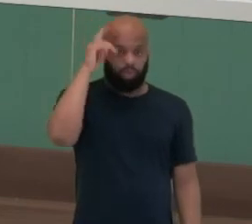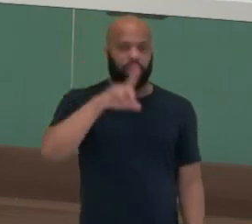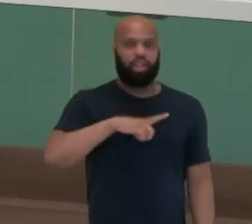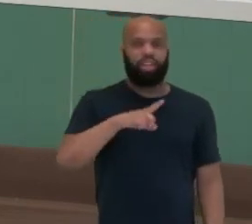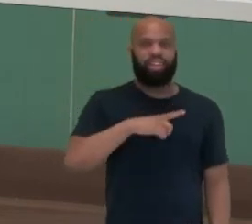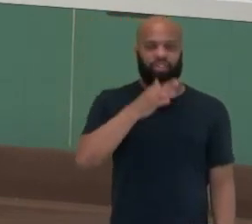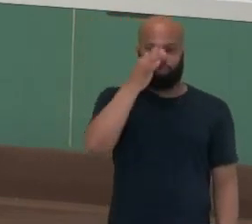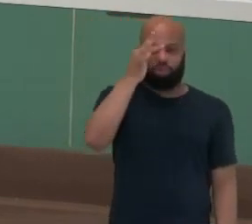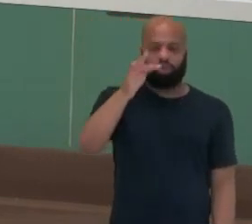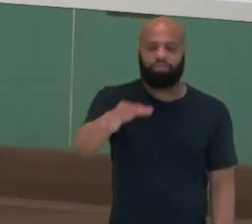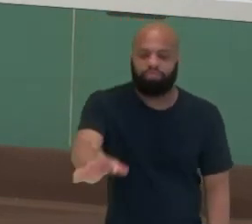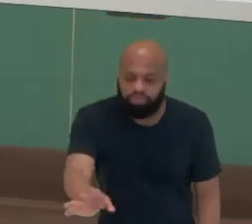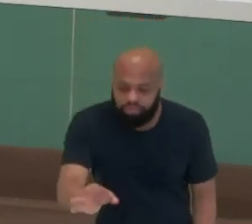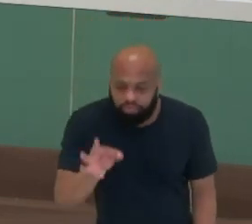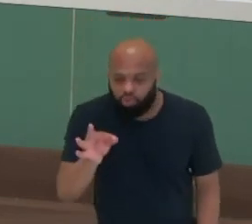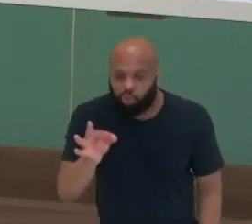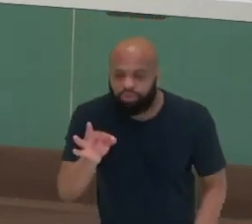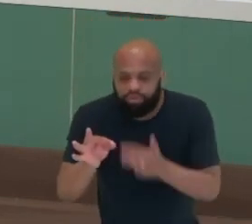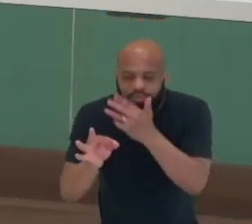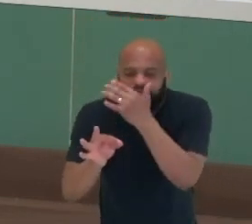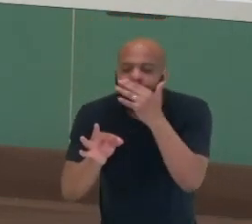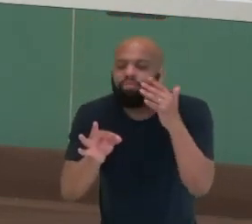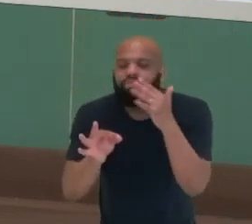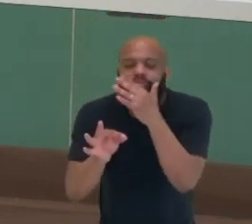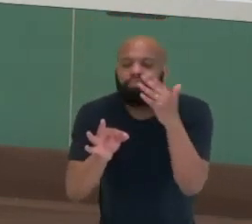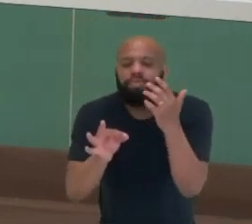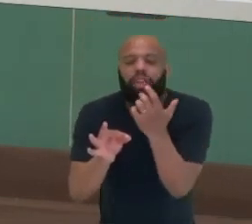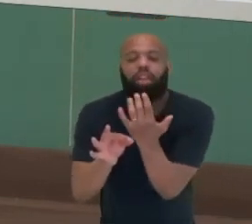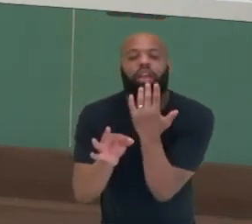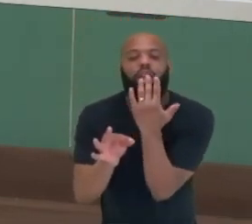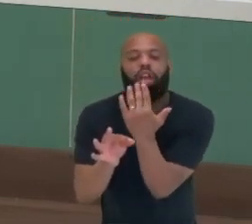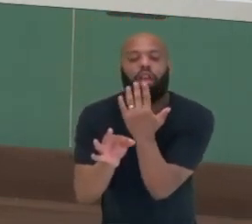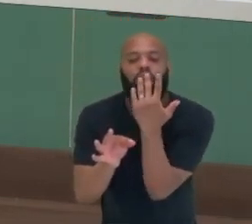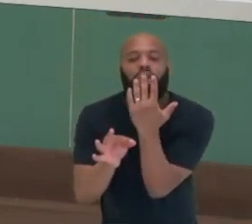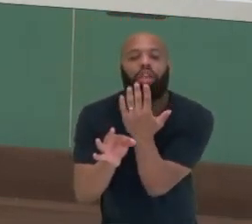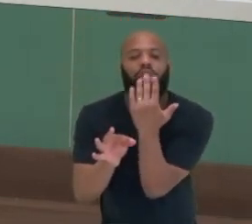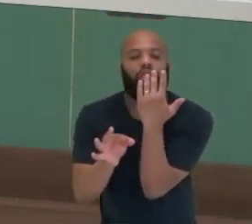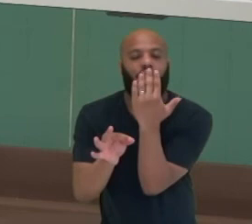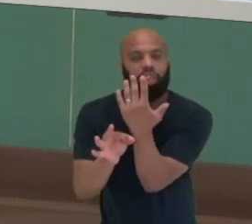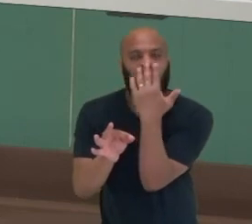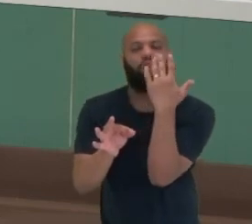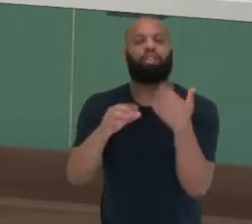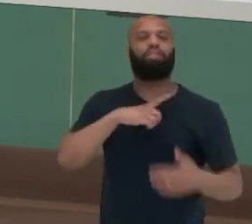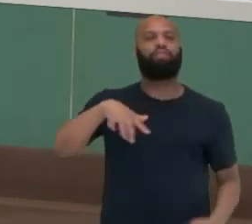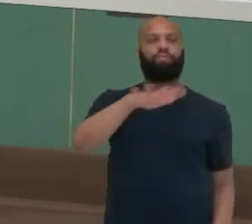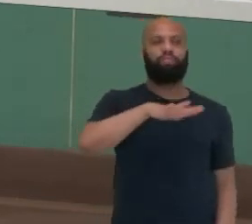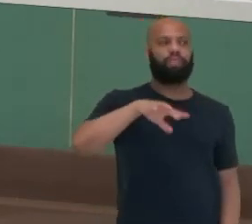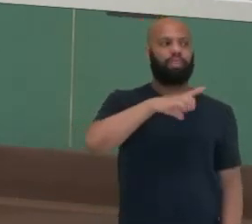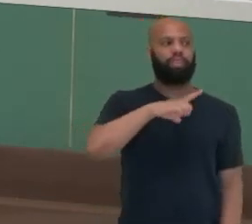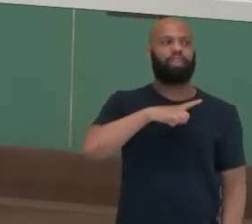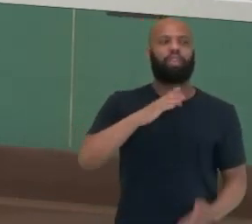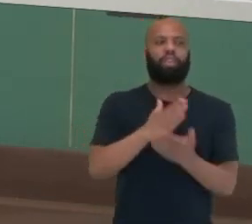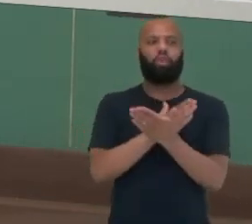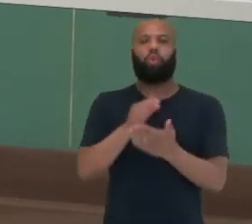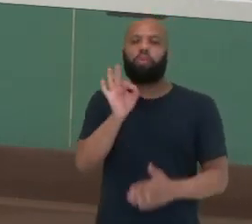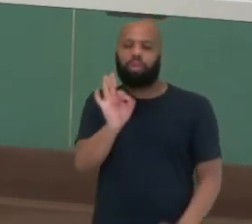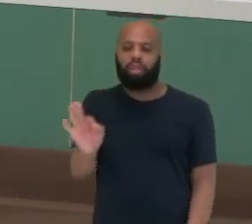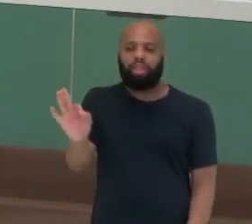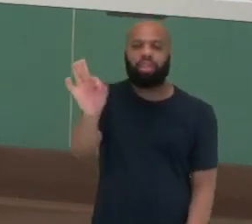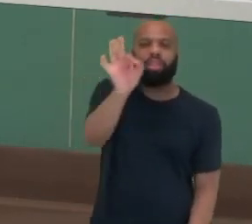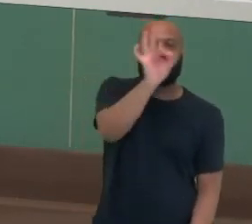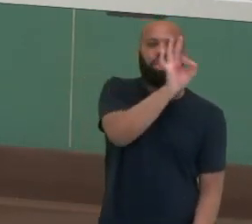sentiu o aroma. Então essa flor está emitindo, exalando, liberando no ambiente partículas voláteis